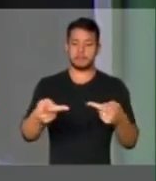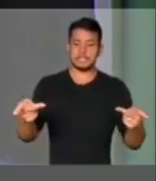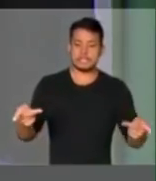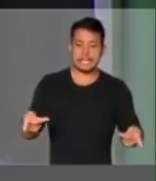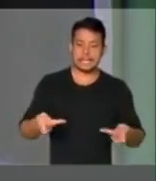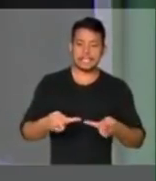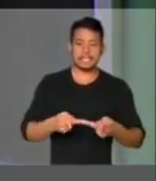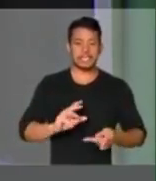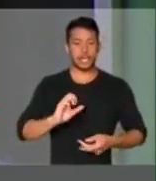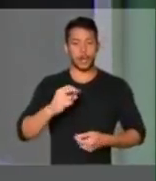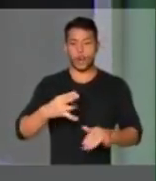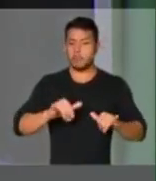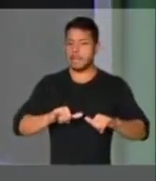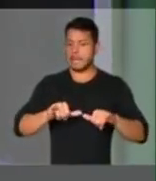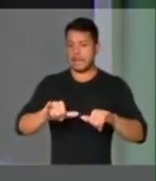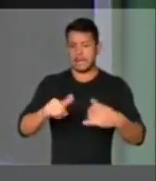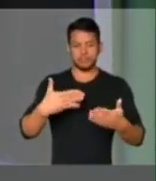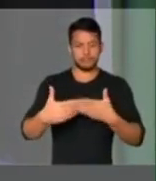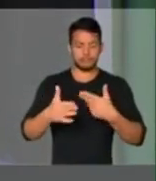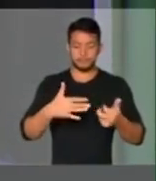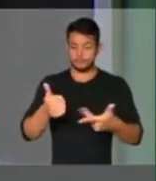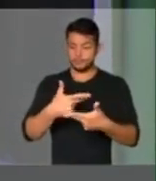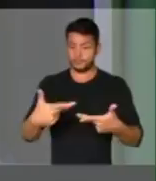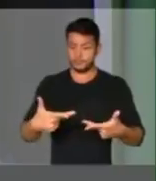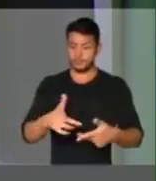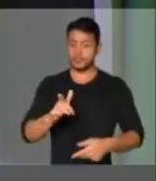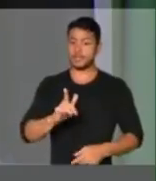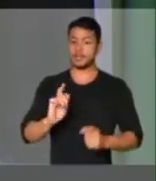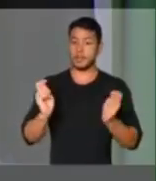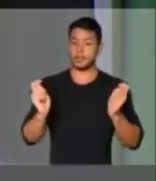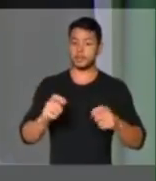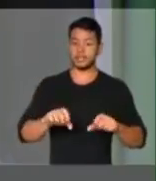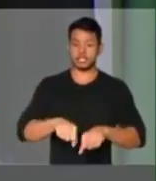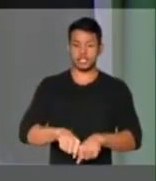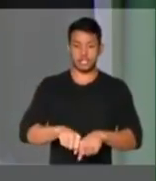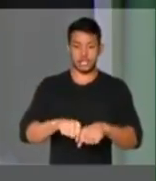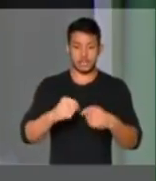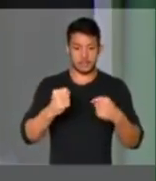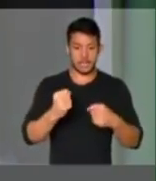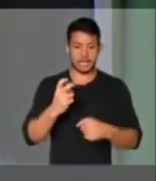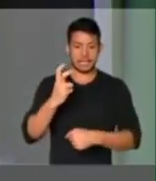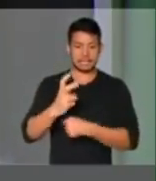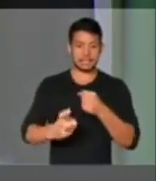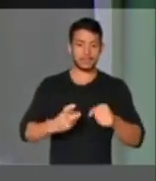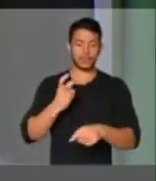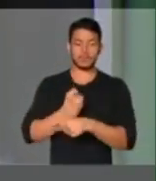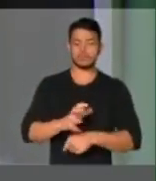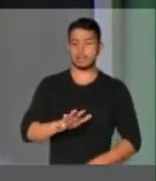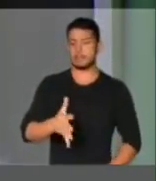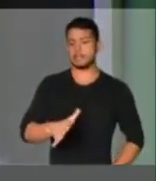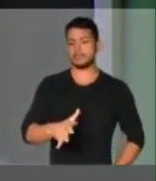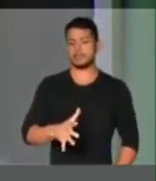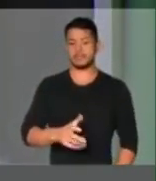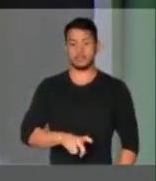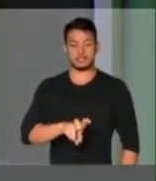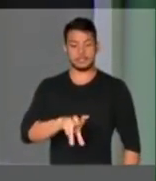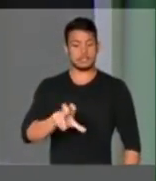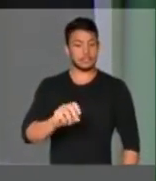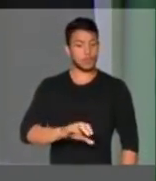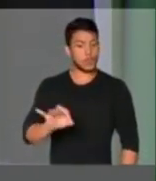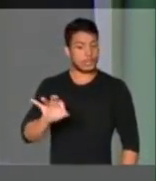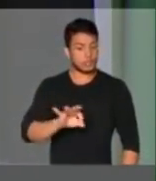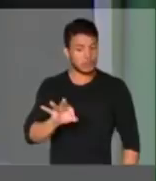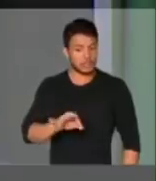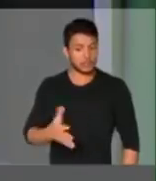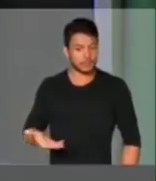mercearia, um mercado, o que quer que seja, e falir em até 5 anos é de pelo menos